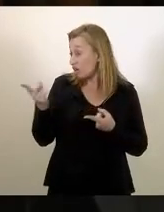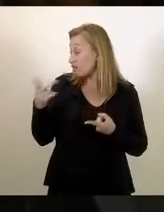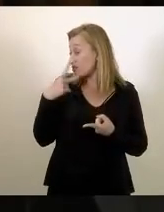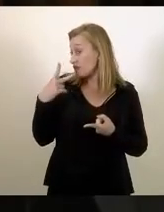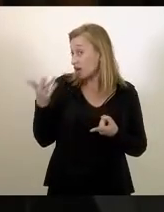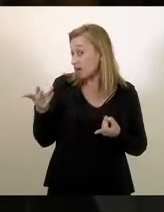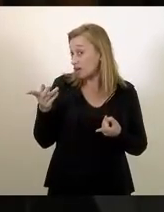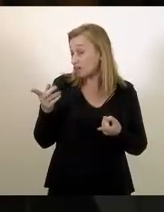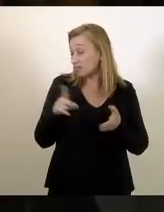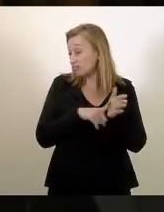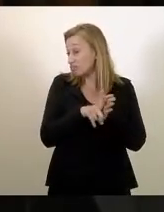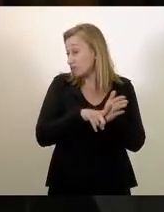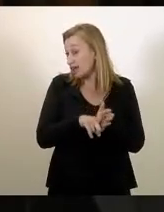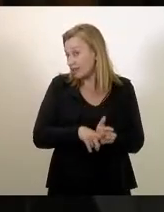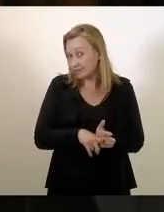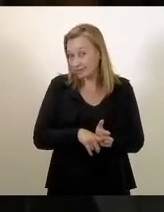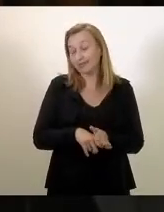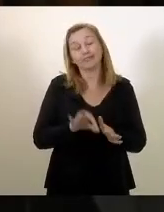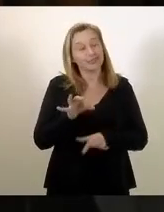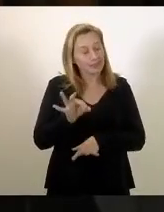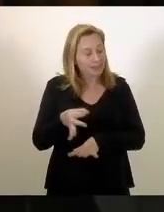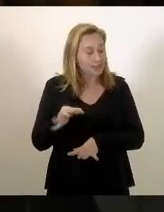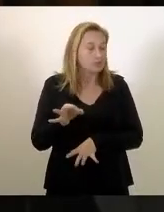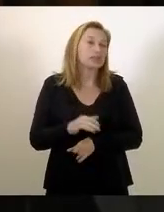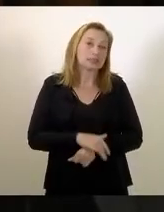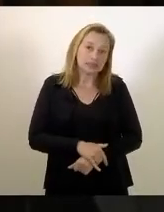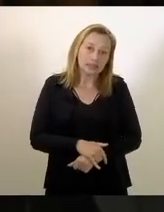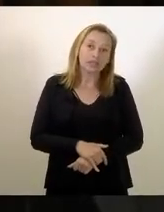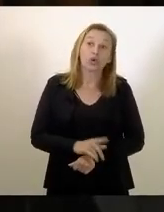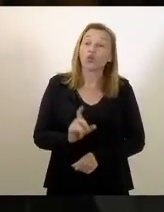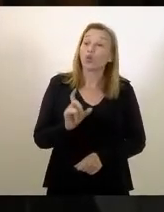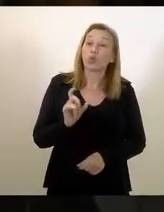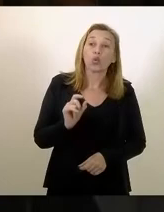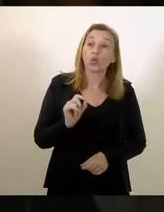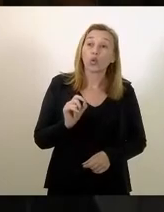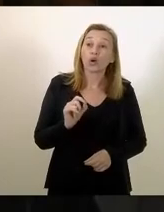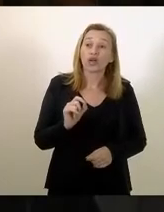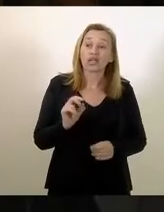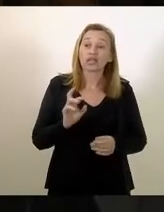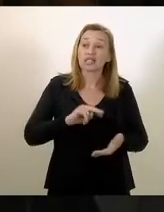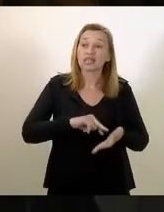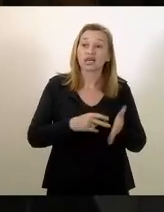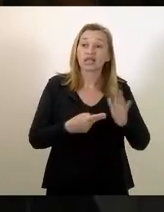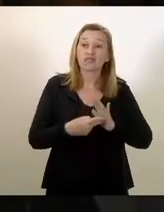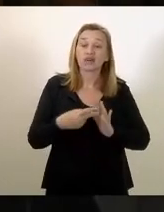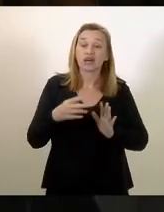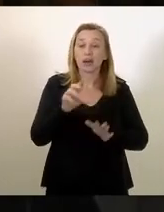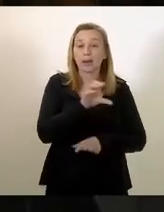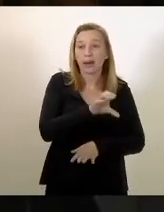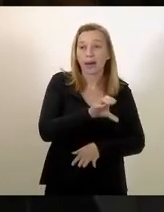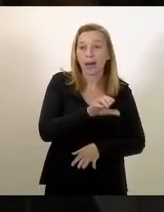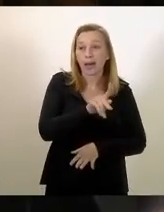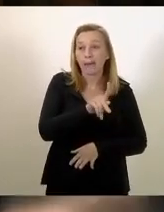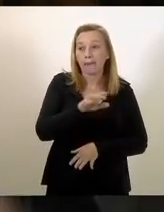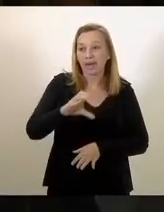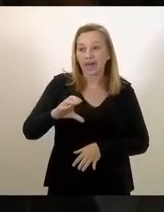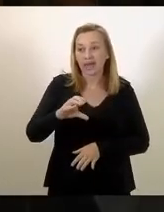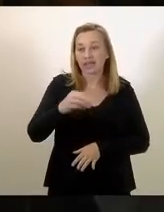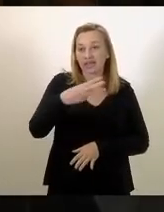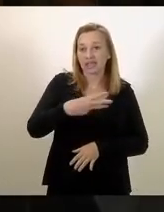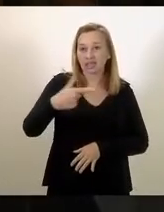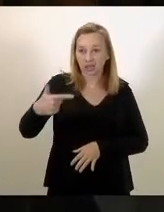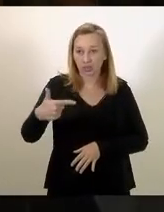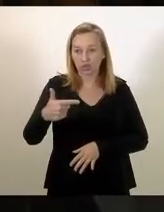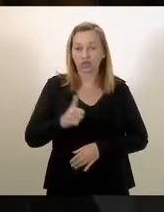análise exatamente do que simboliza a PEC 32 sob a ética